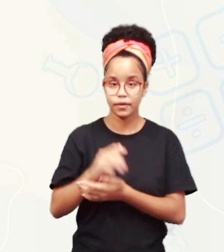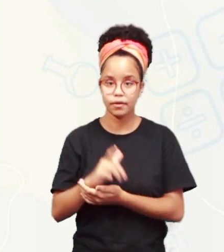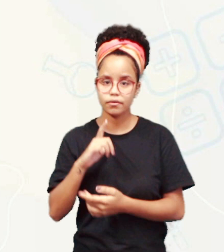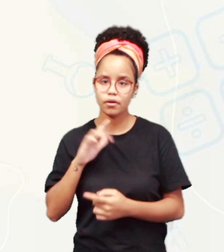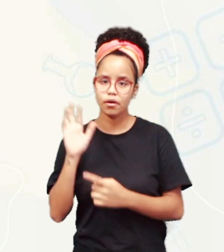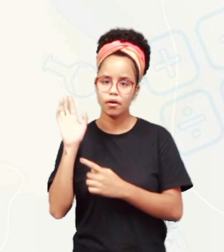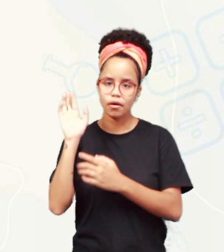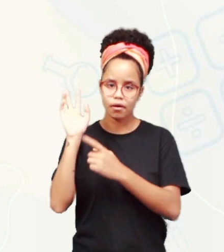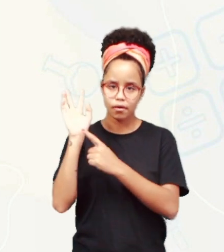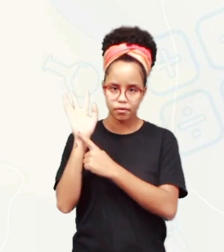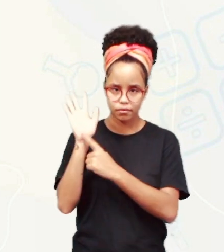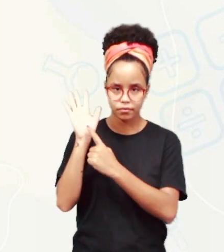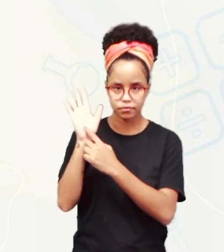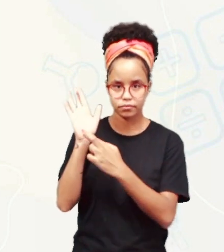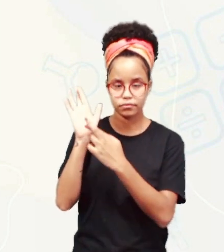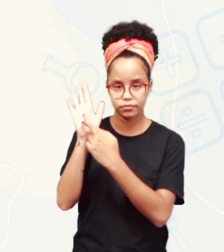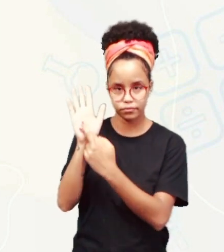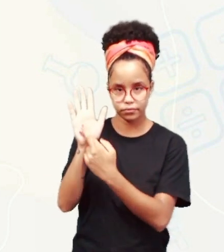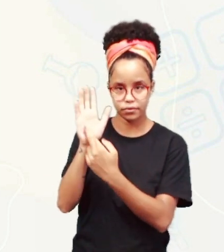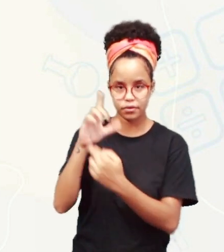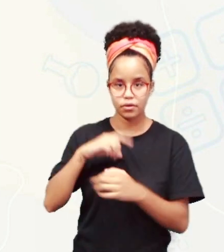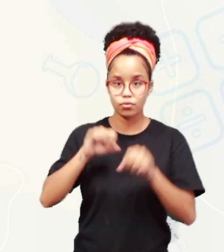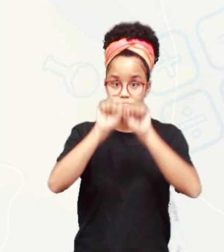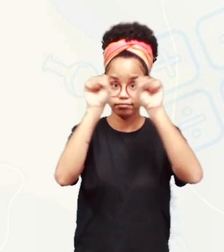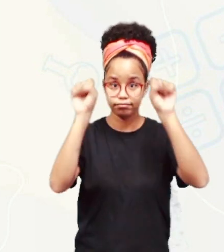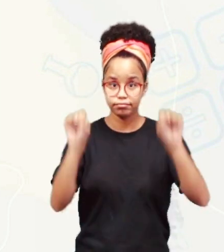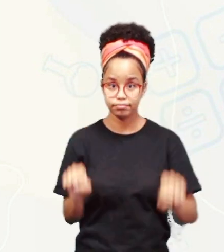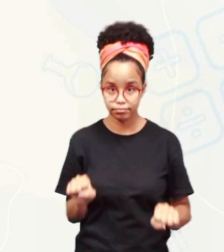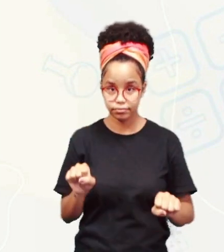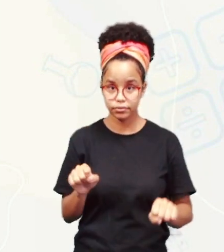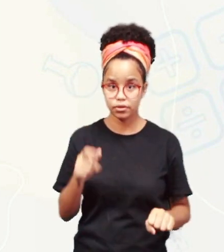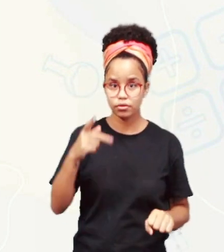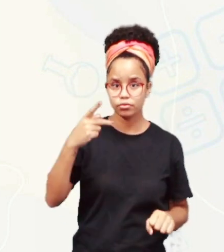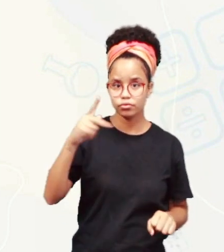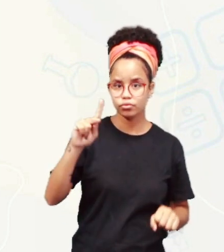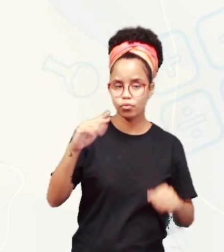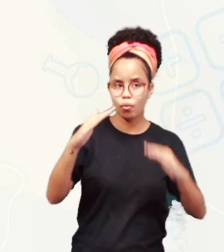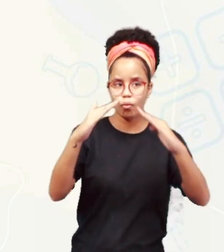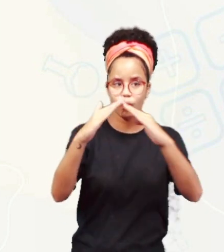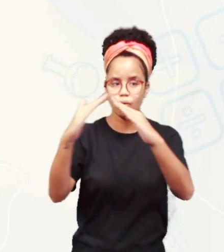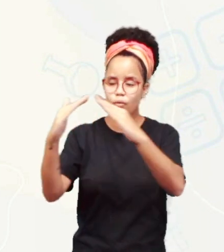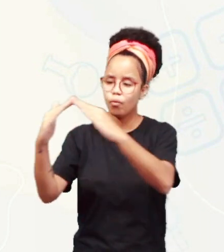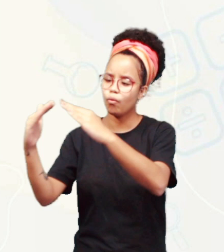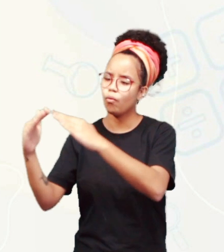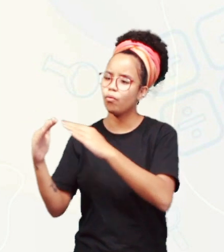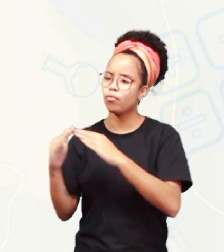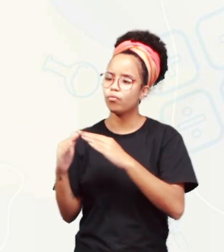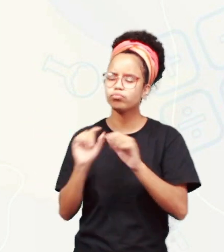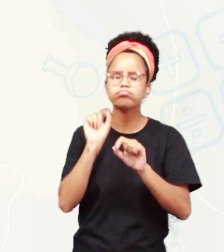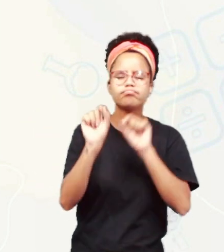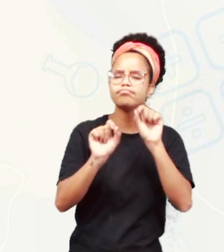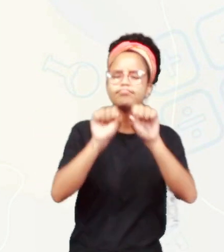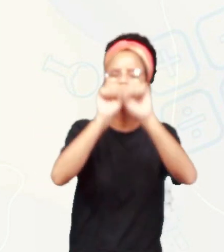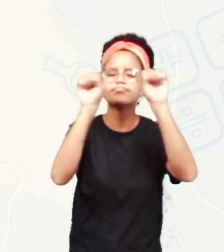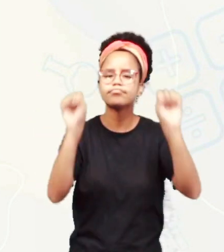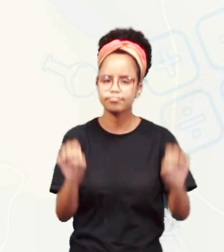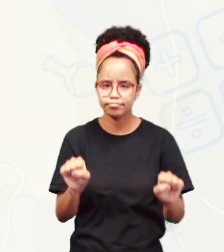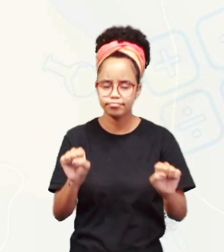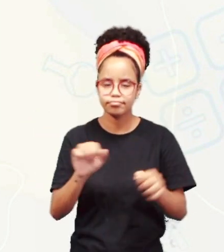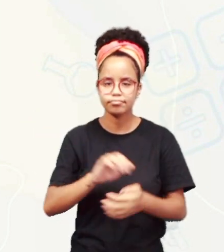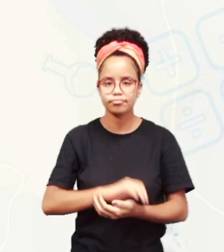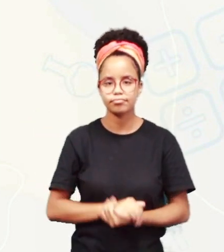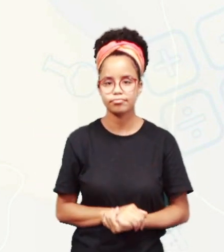representação de um sistema e sua vizinhança mas o que é um sistema